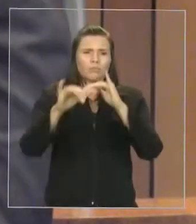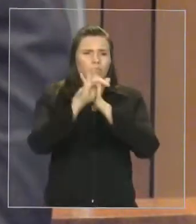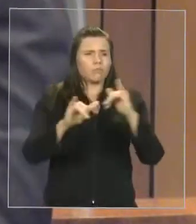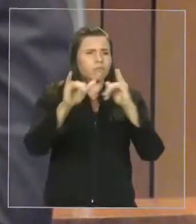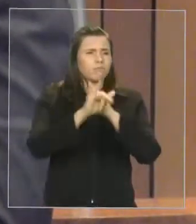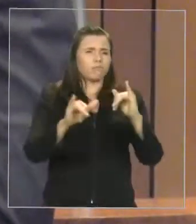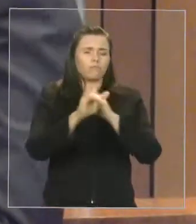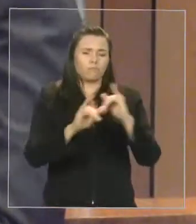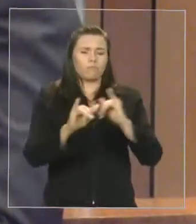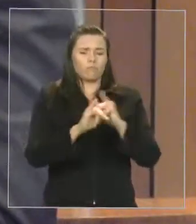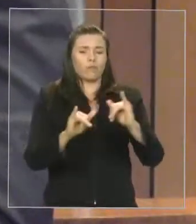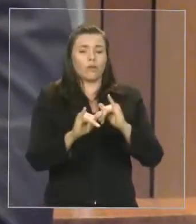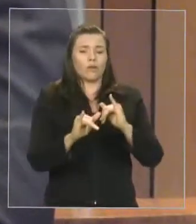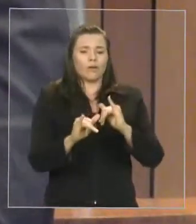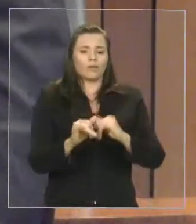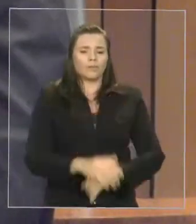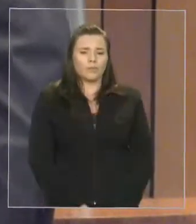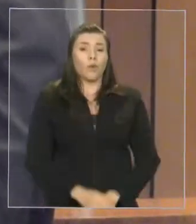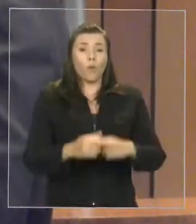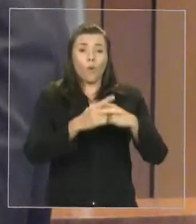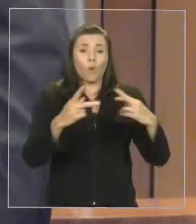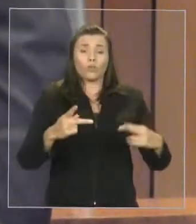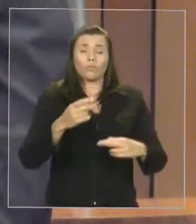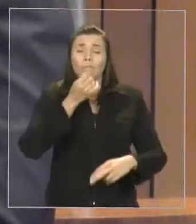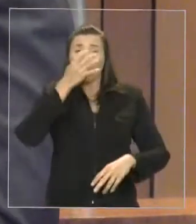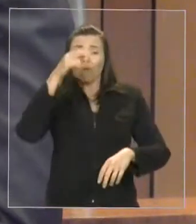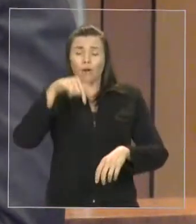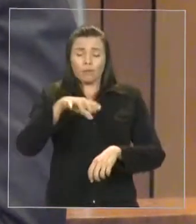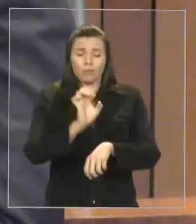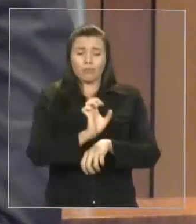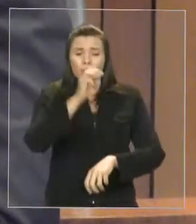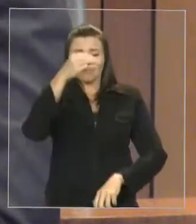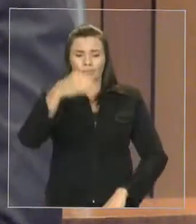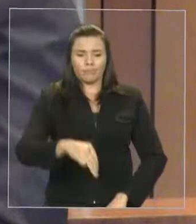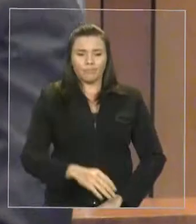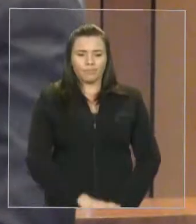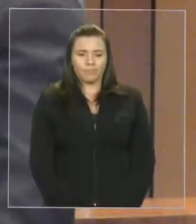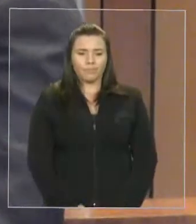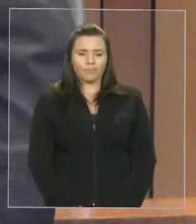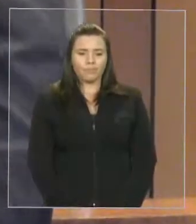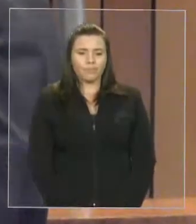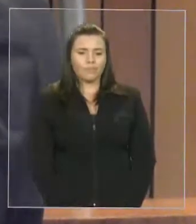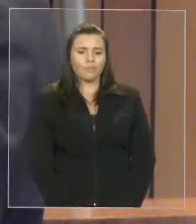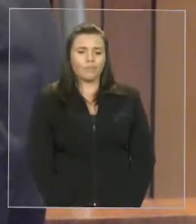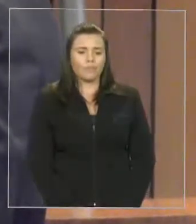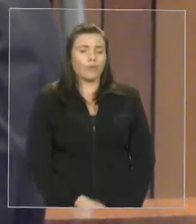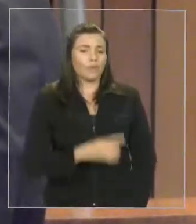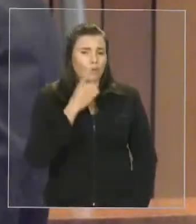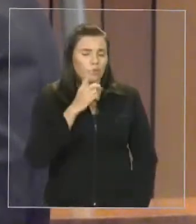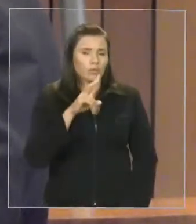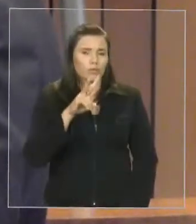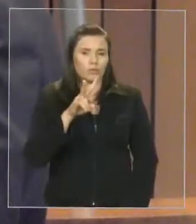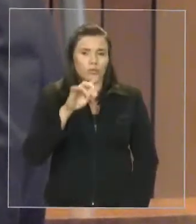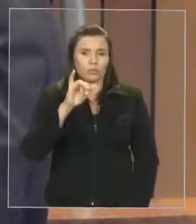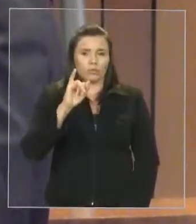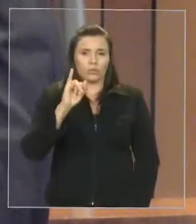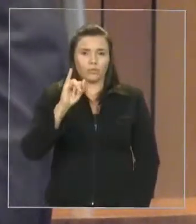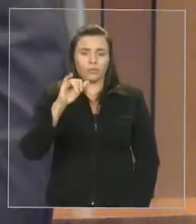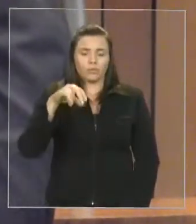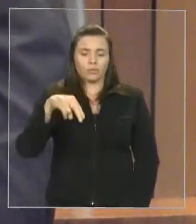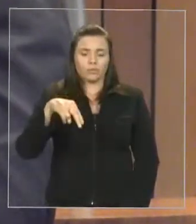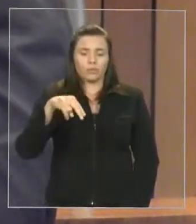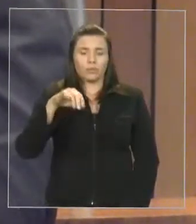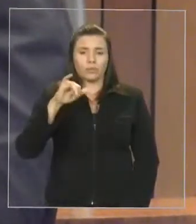2017, que então o presidente da Comissão de Orçamento, que era o deputado Vinícius Louro, que ora assiste essa sessão,